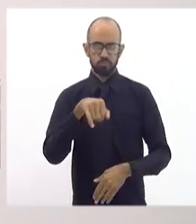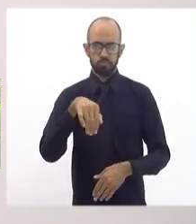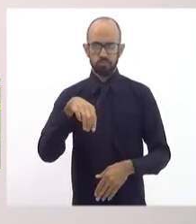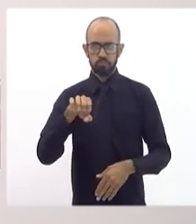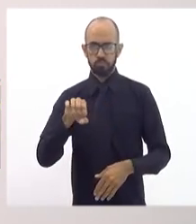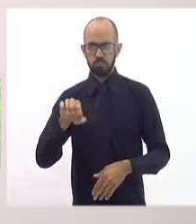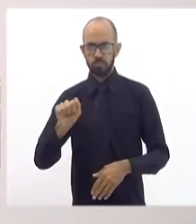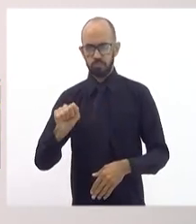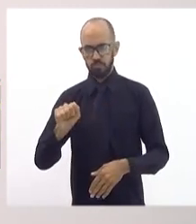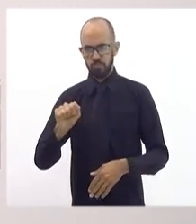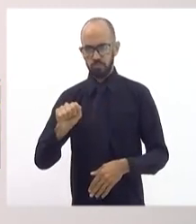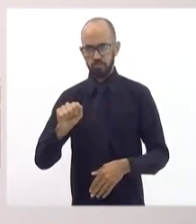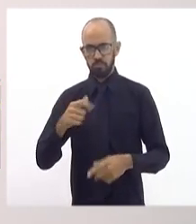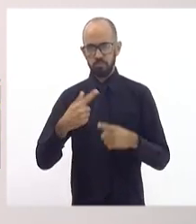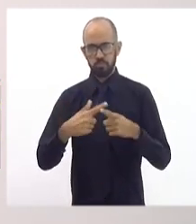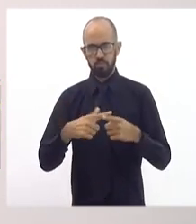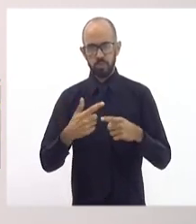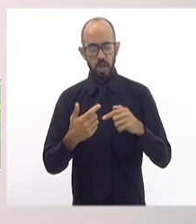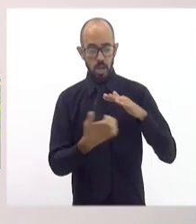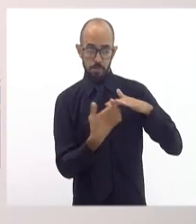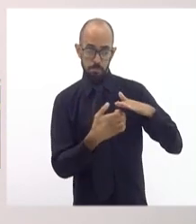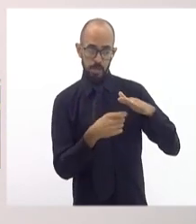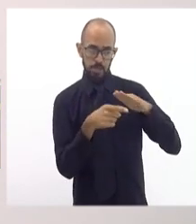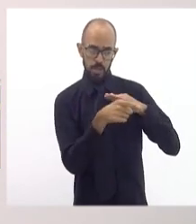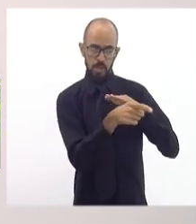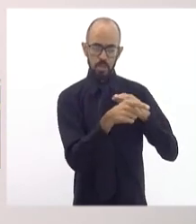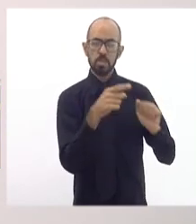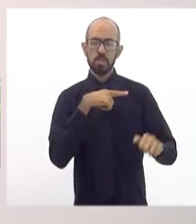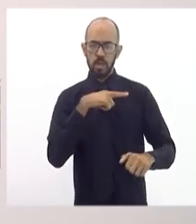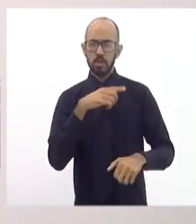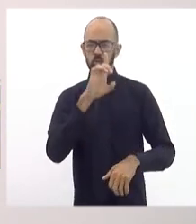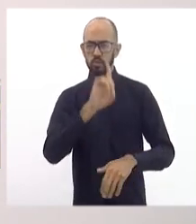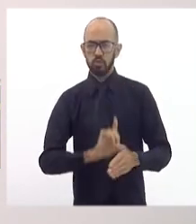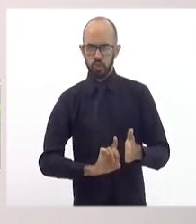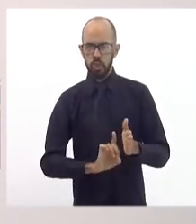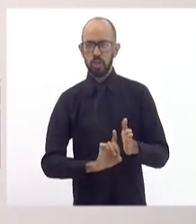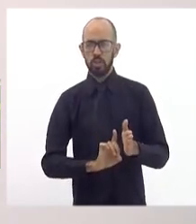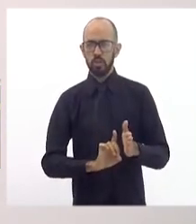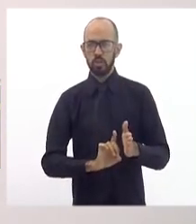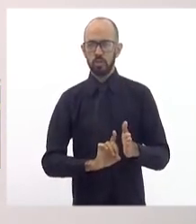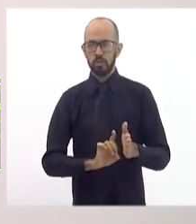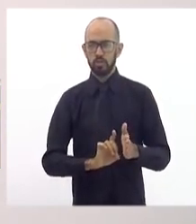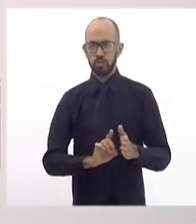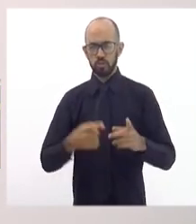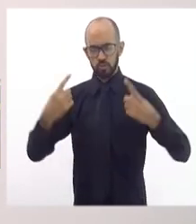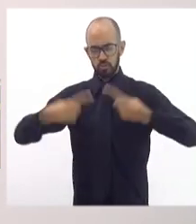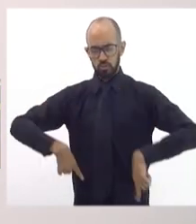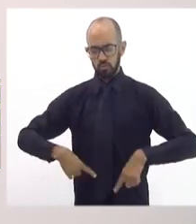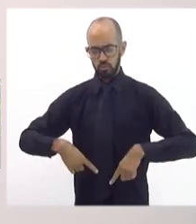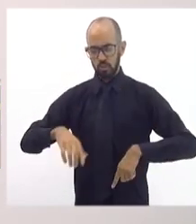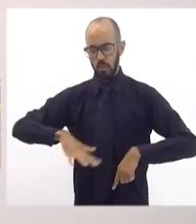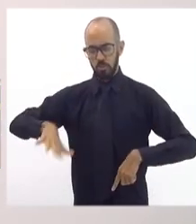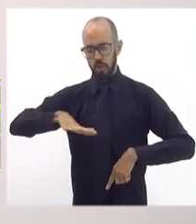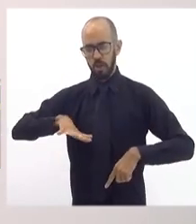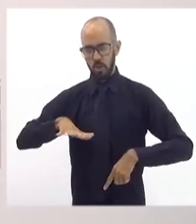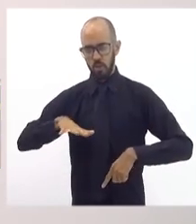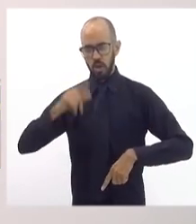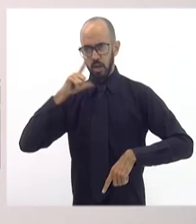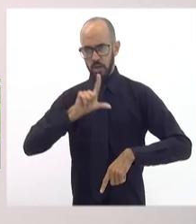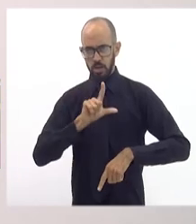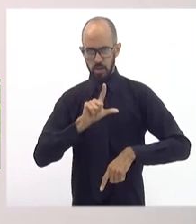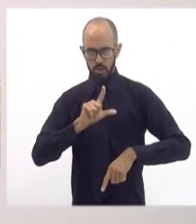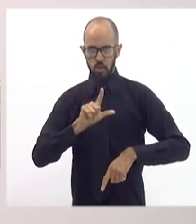a empresa do meu ver tem todo direito dela de querer disputar o mercado ganhou o leilão um pregão